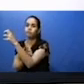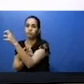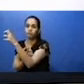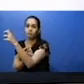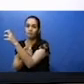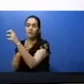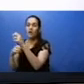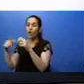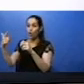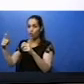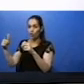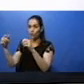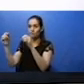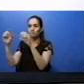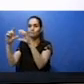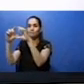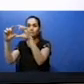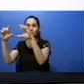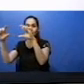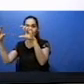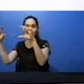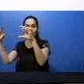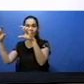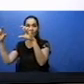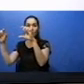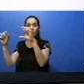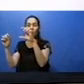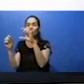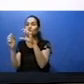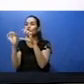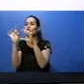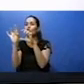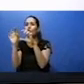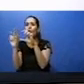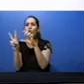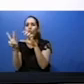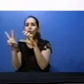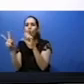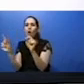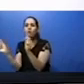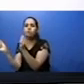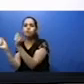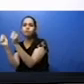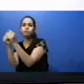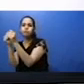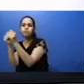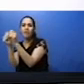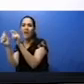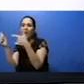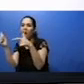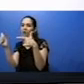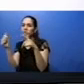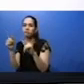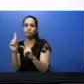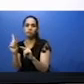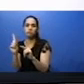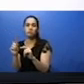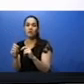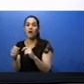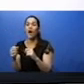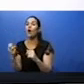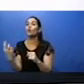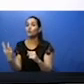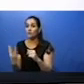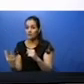exemplo, nós temos aqui uma situação em que só essas duas que estão mais próximas conseguem se colidir. Já no